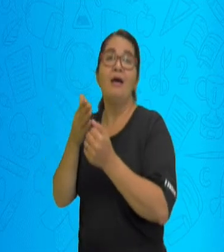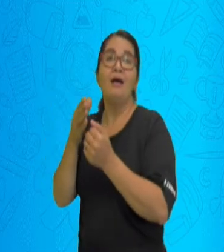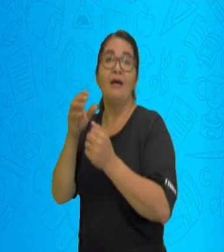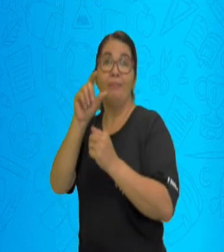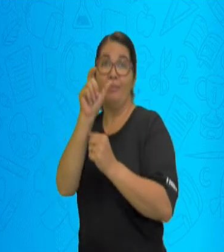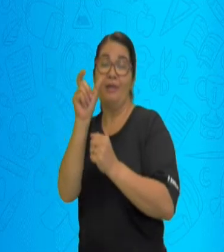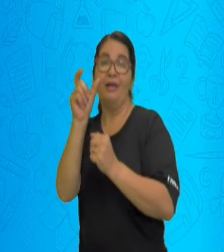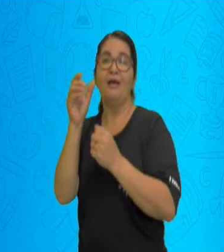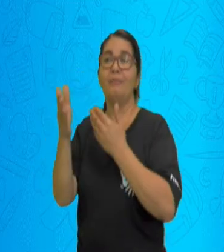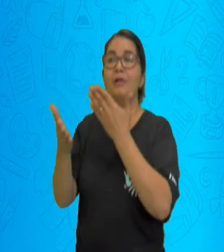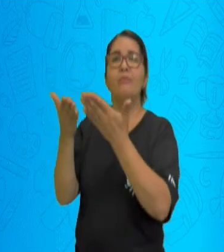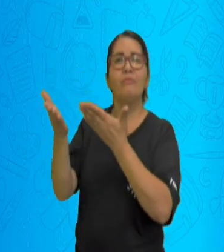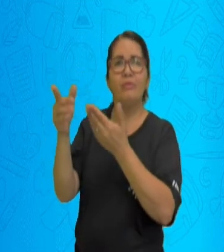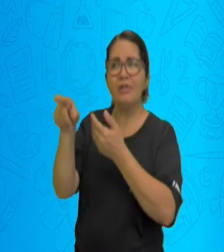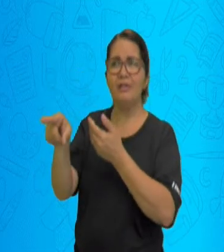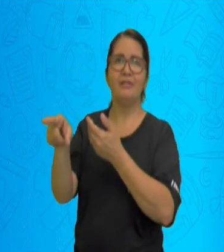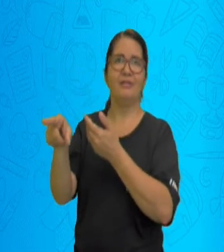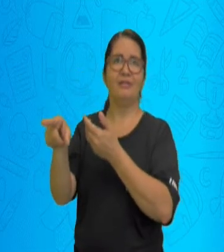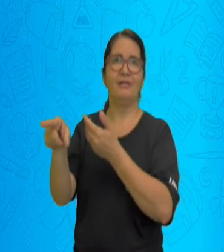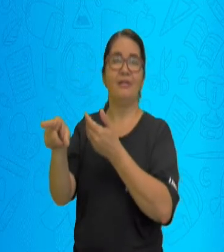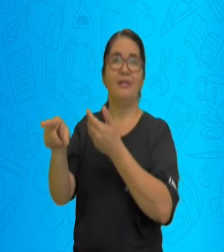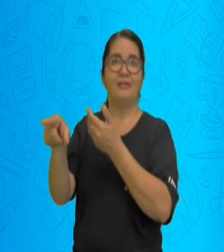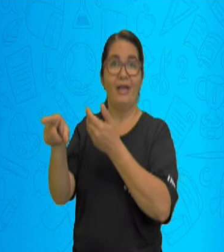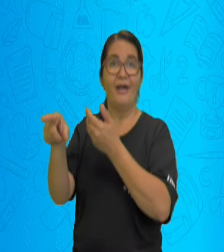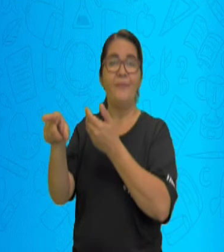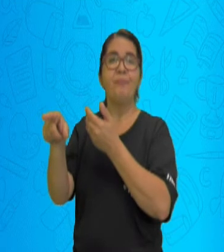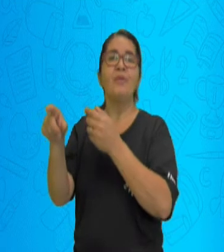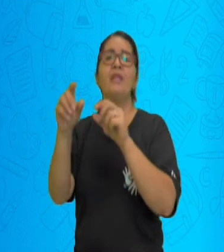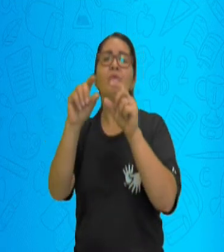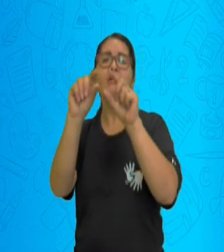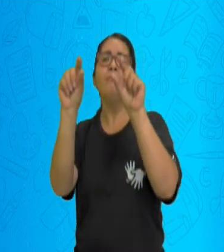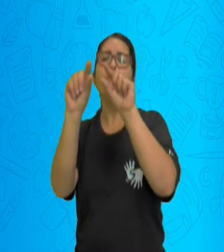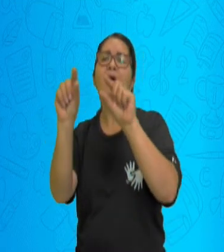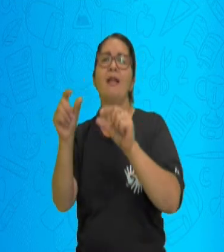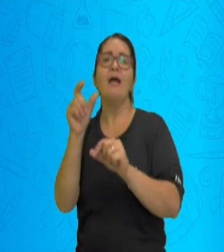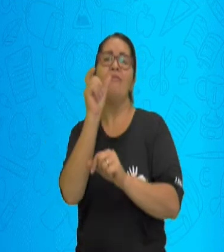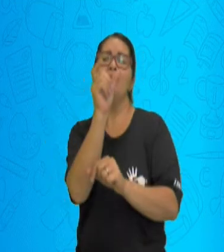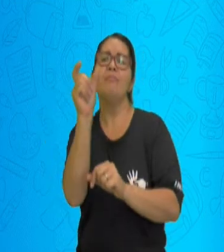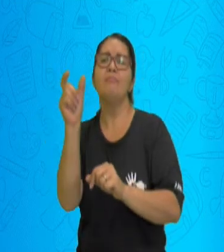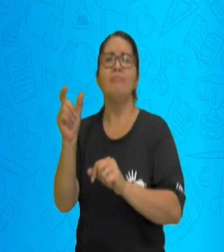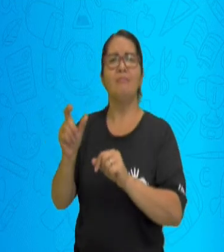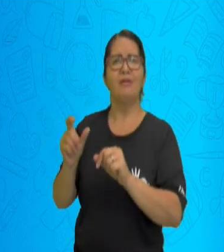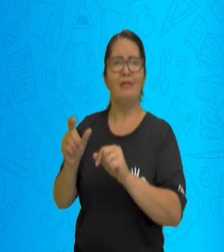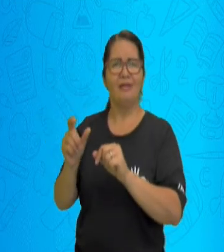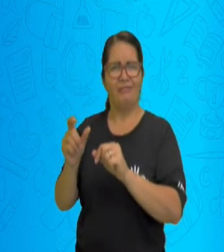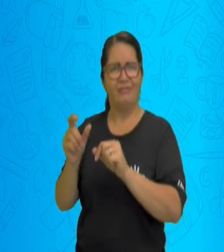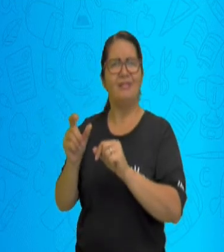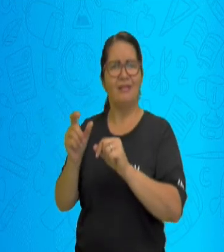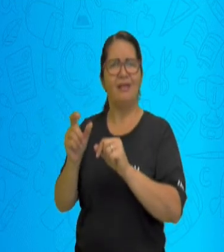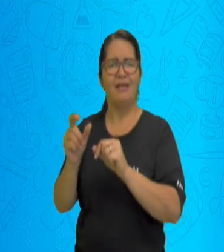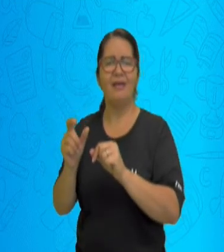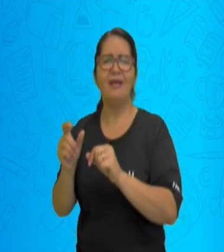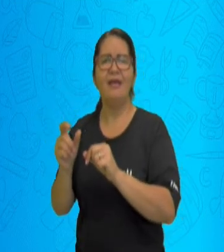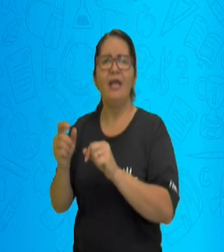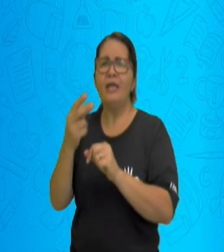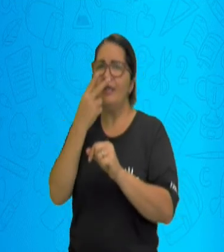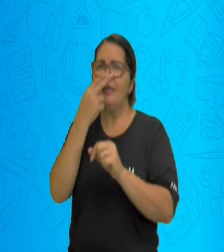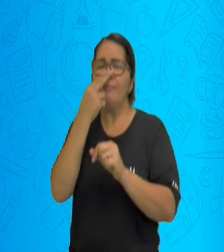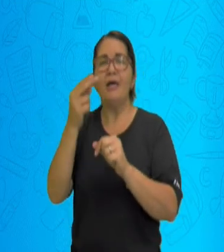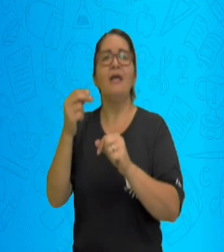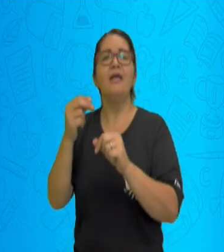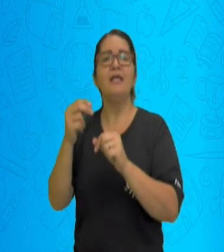pra caramba! Quem é que não utiliza esse termo no dia a dia? Quer dizer que é excelente, que é ótima.